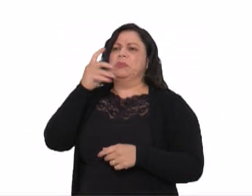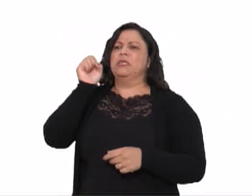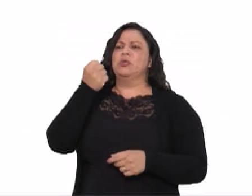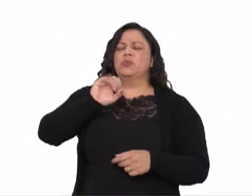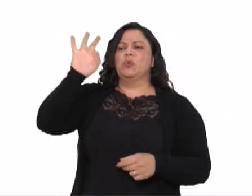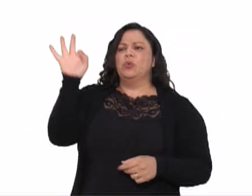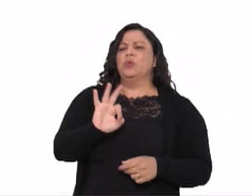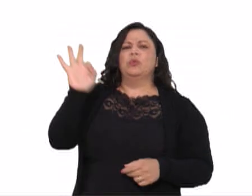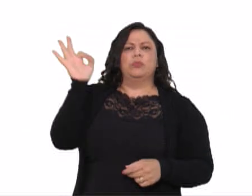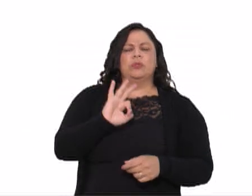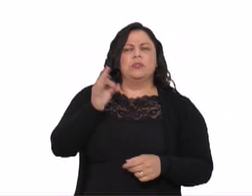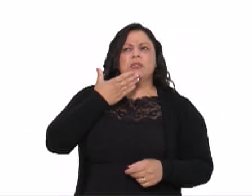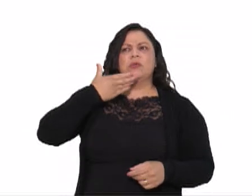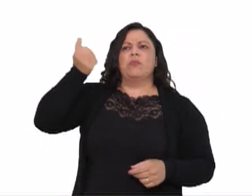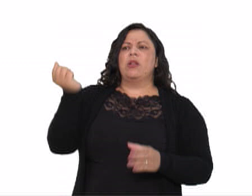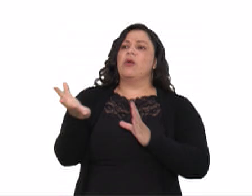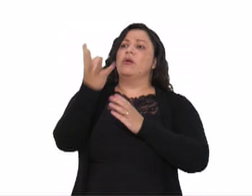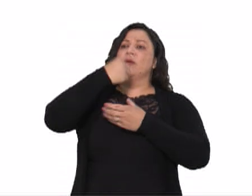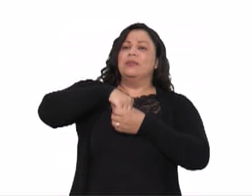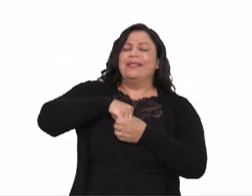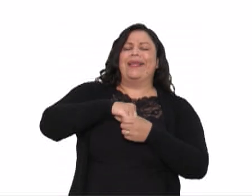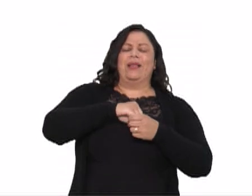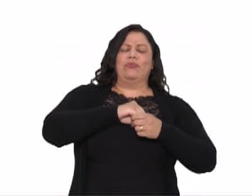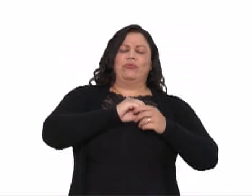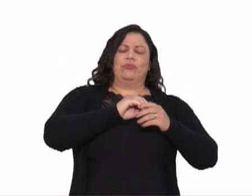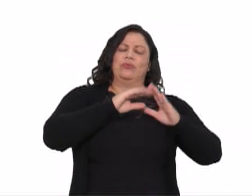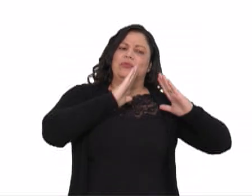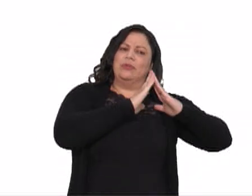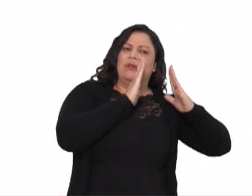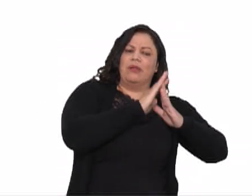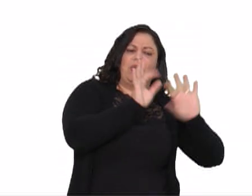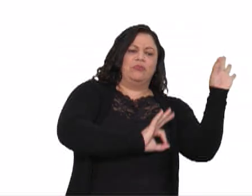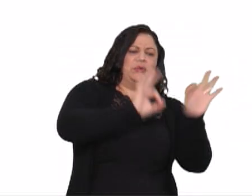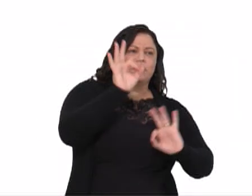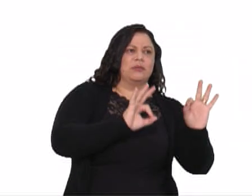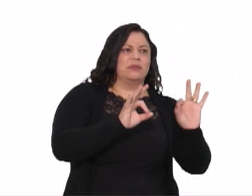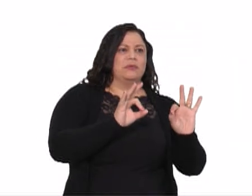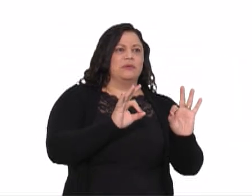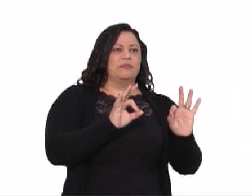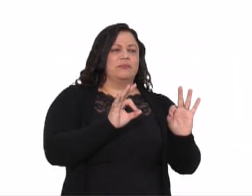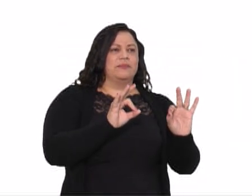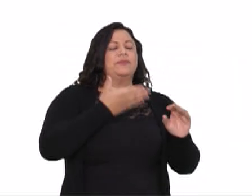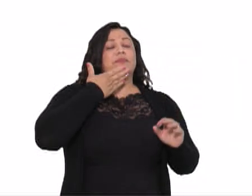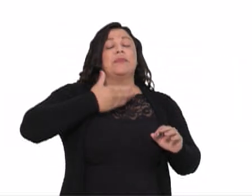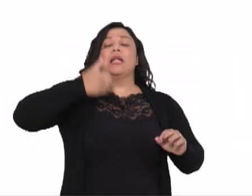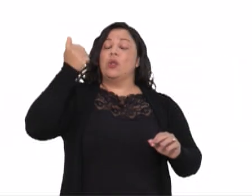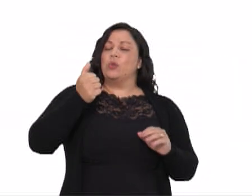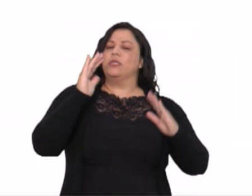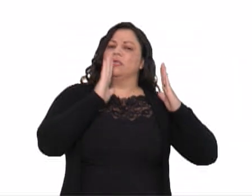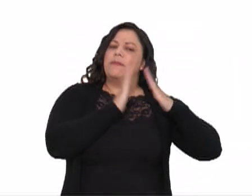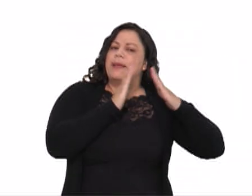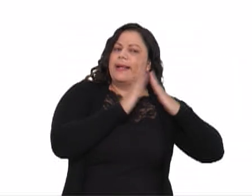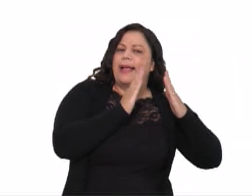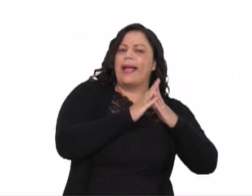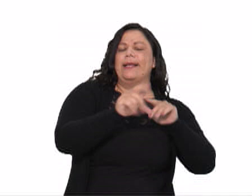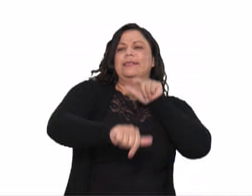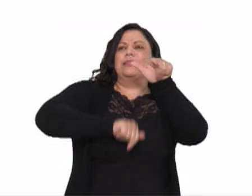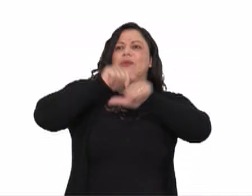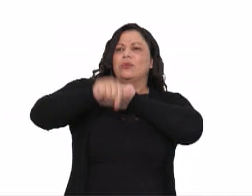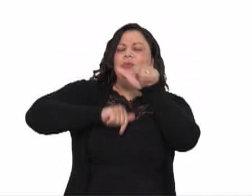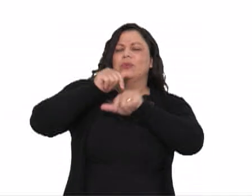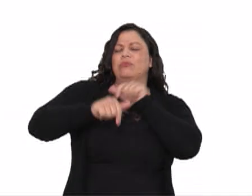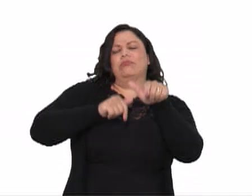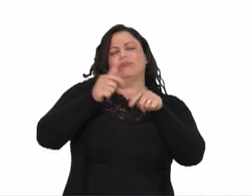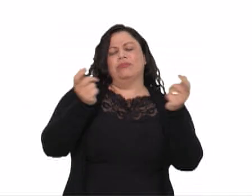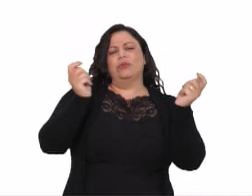melhorias para casa, como o trabalho remoto. Melhorias para casa. Com o trabalho remoto,